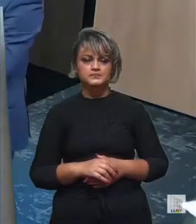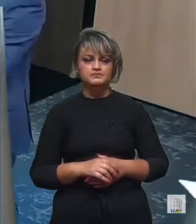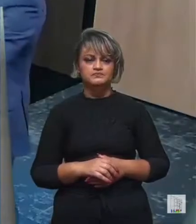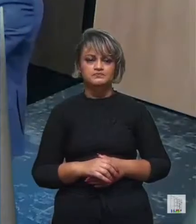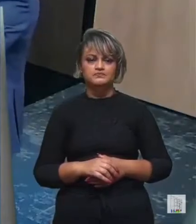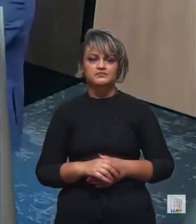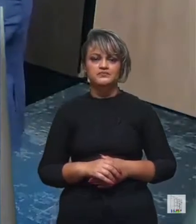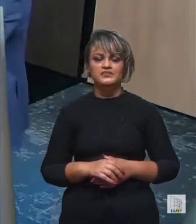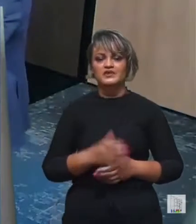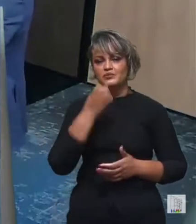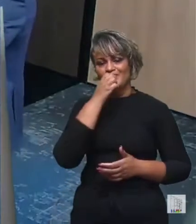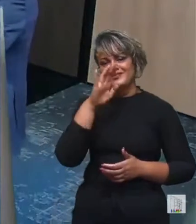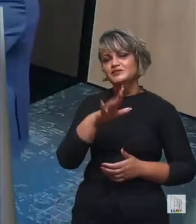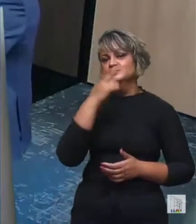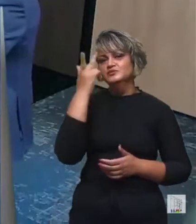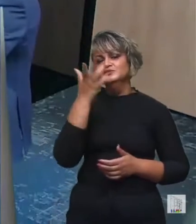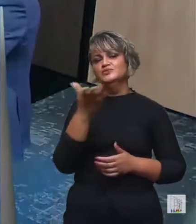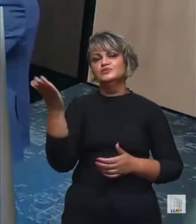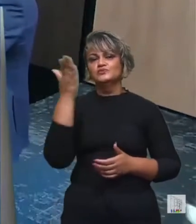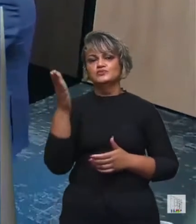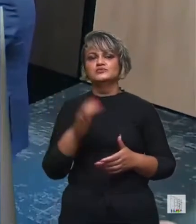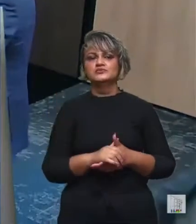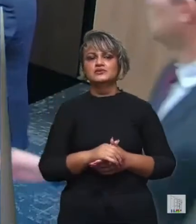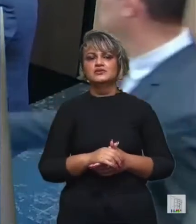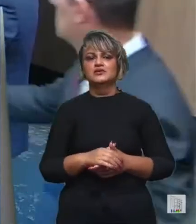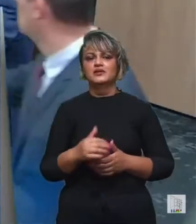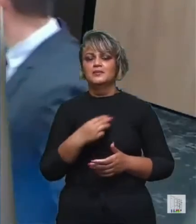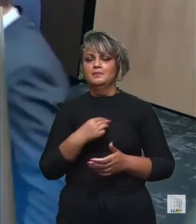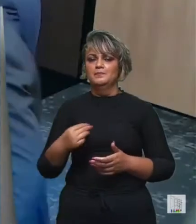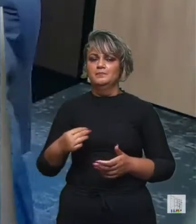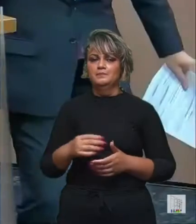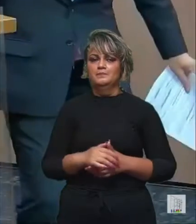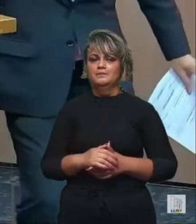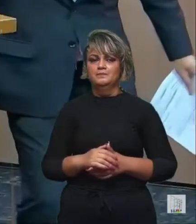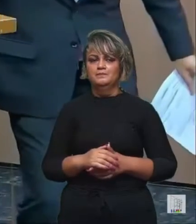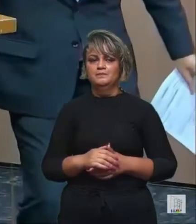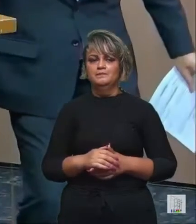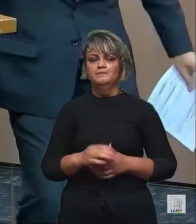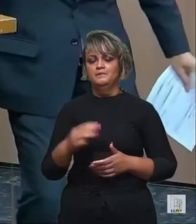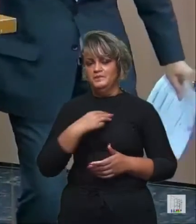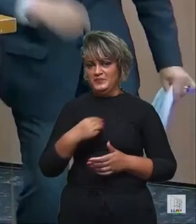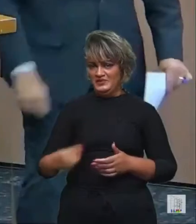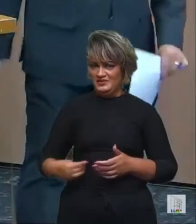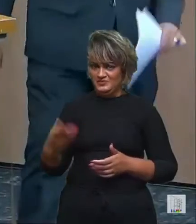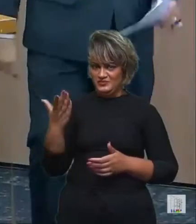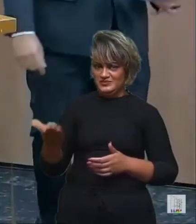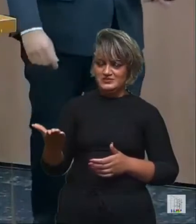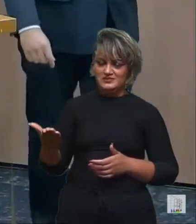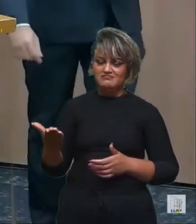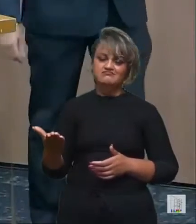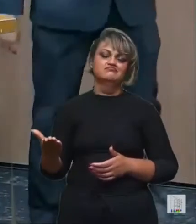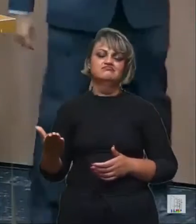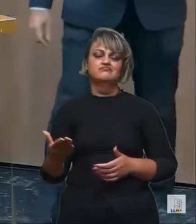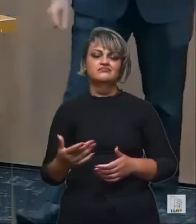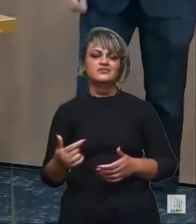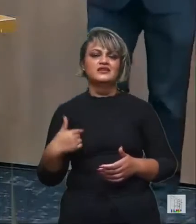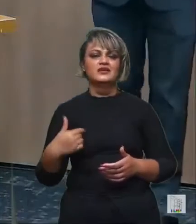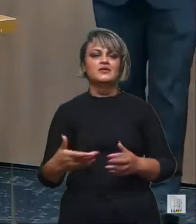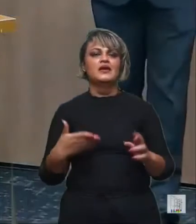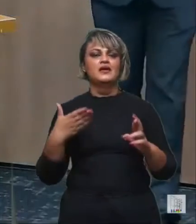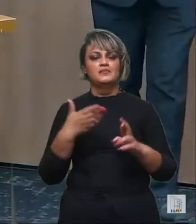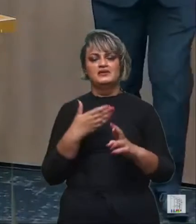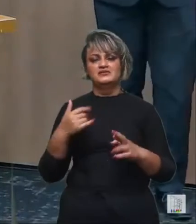Muito boa tarde a todos. Senhor Ministro da Justiça e da Segurança Pública, quero dizer que, em nome da instituição que